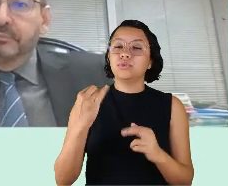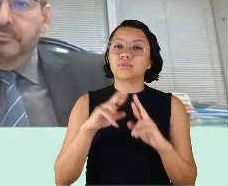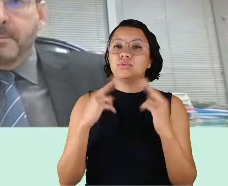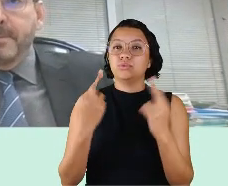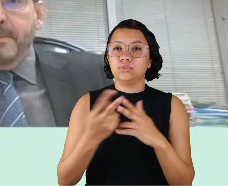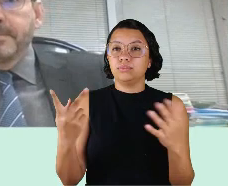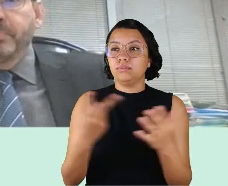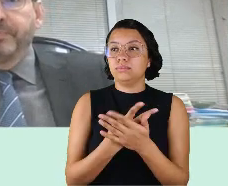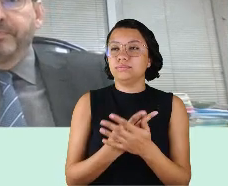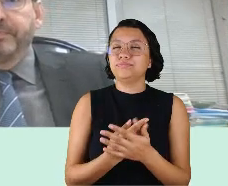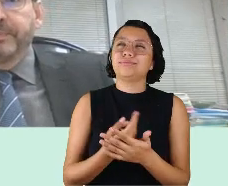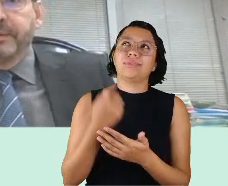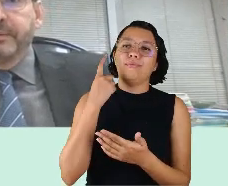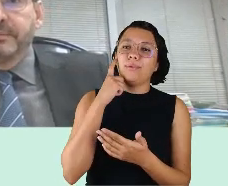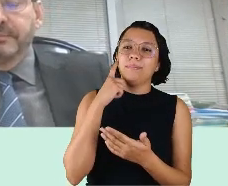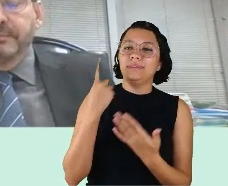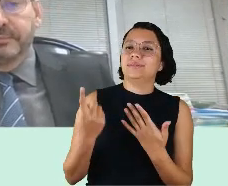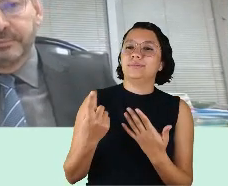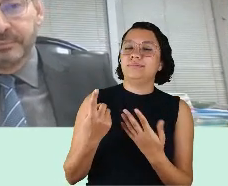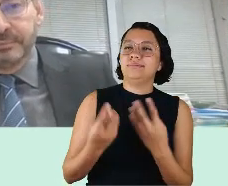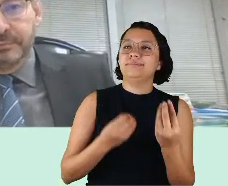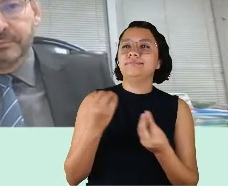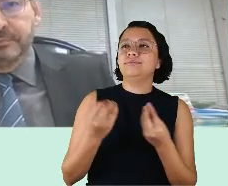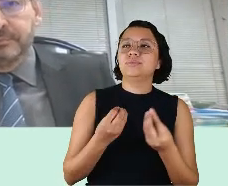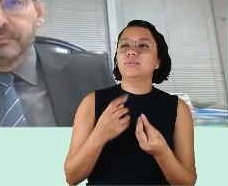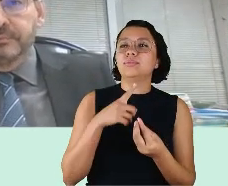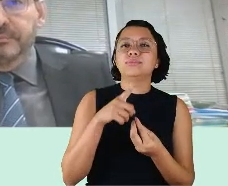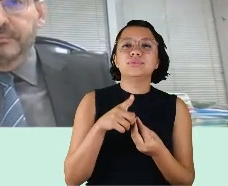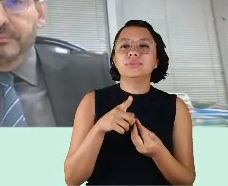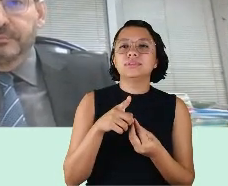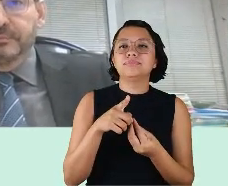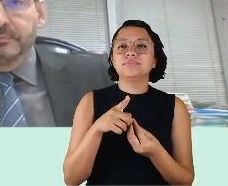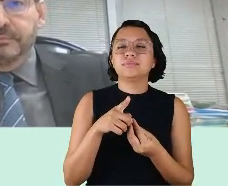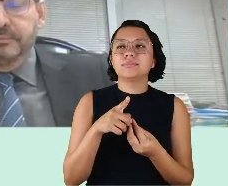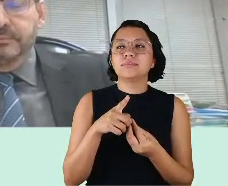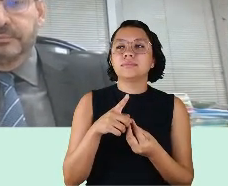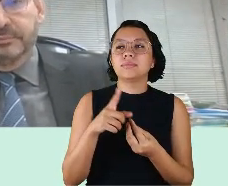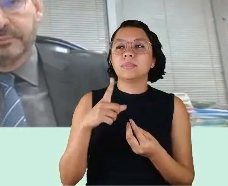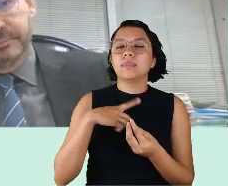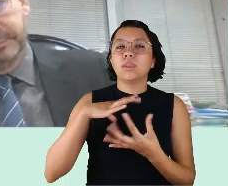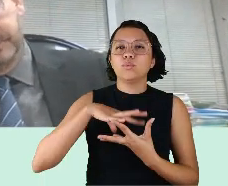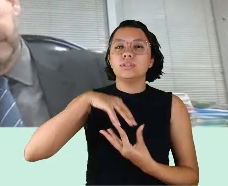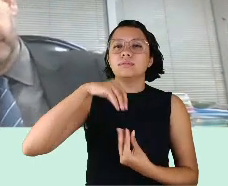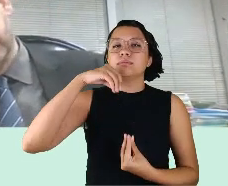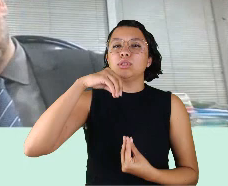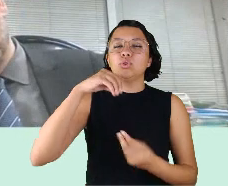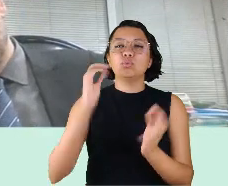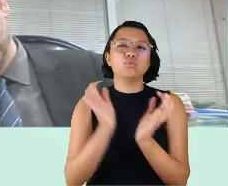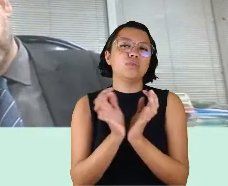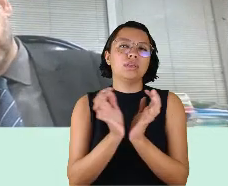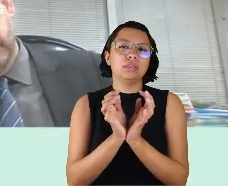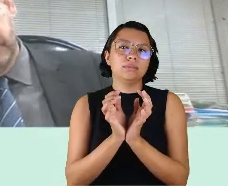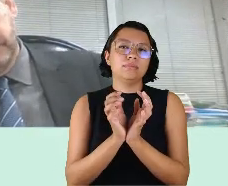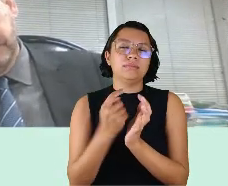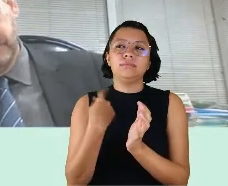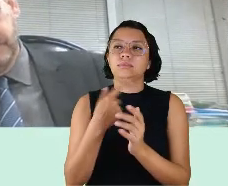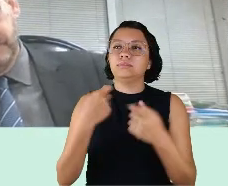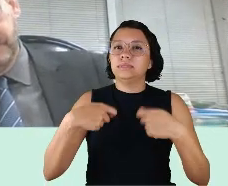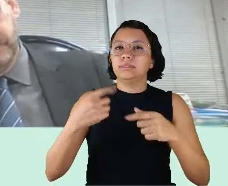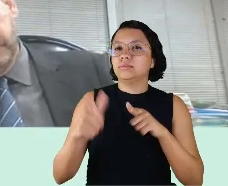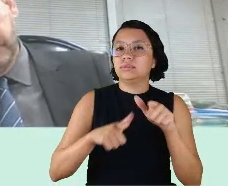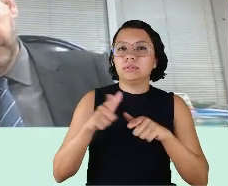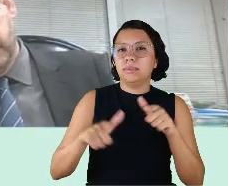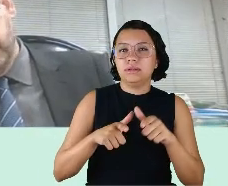reuniões ocorram, porque eu fico pensando, né, como você institui um espírito de equipe, nós